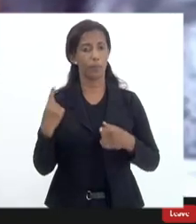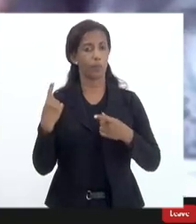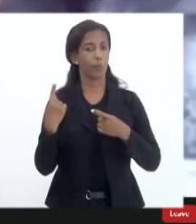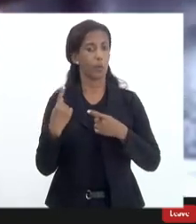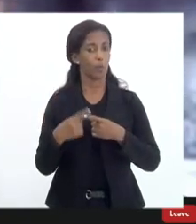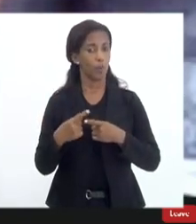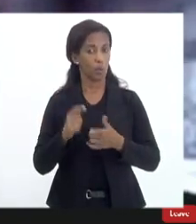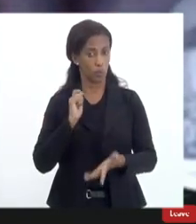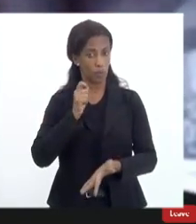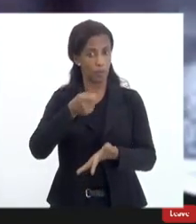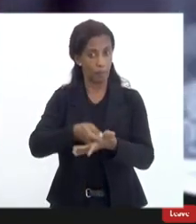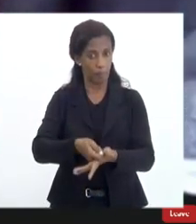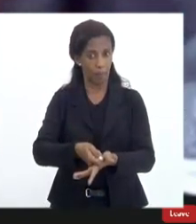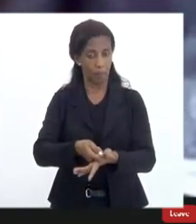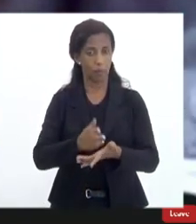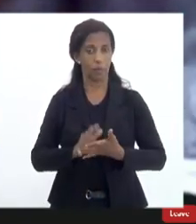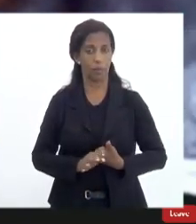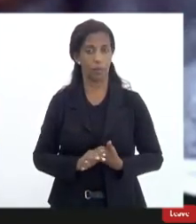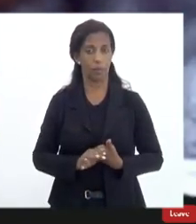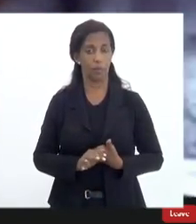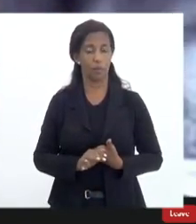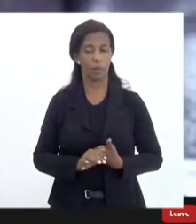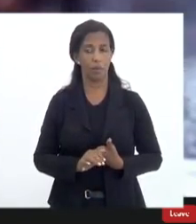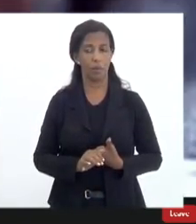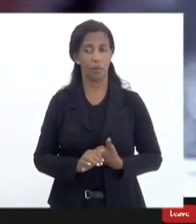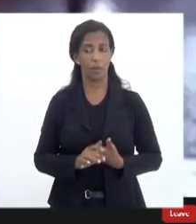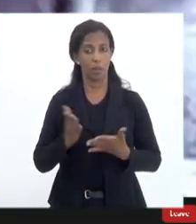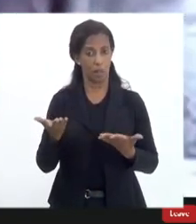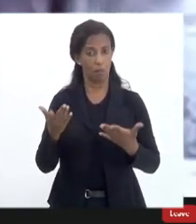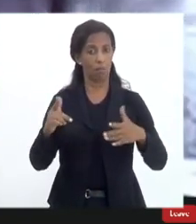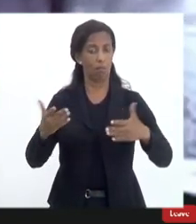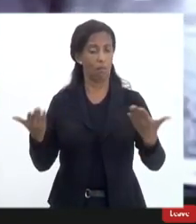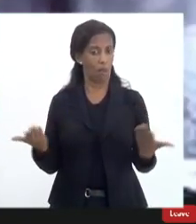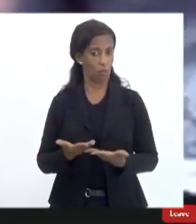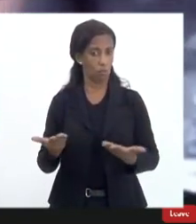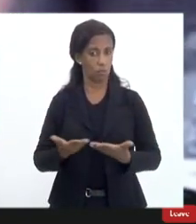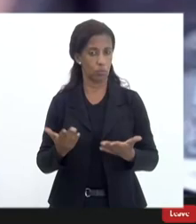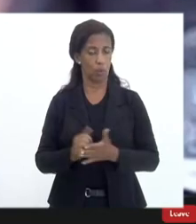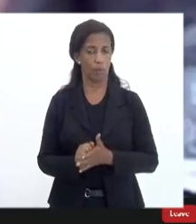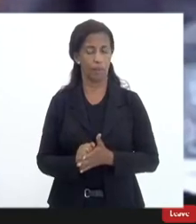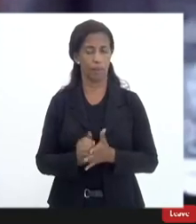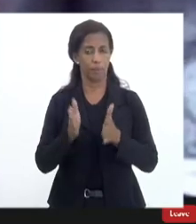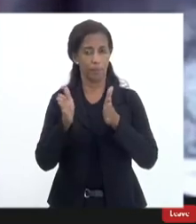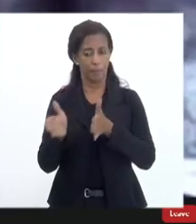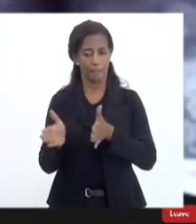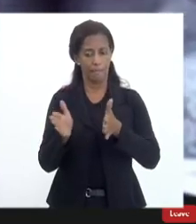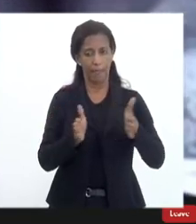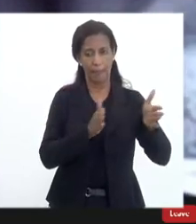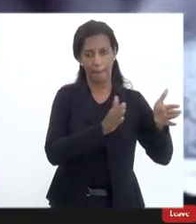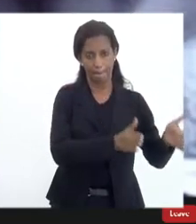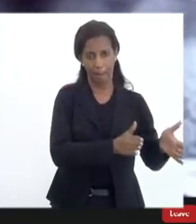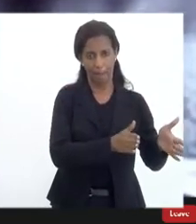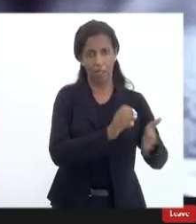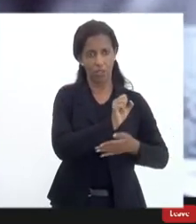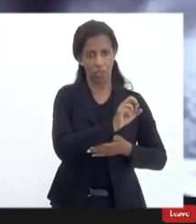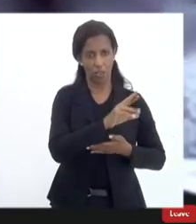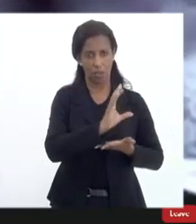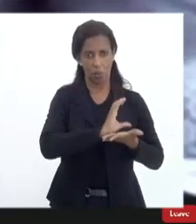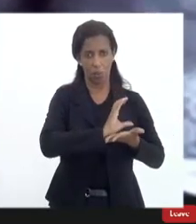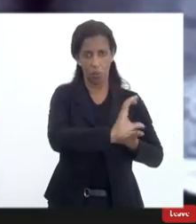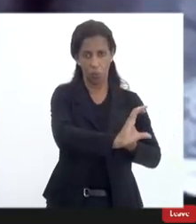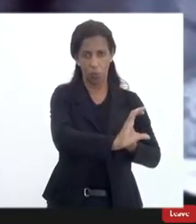orçamento pago e a dotação atual. Parte do orçamento de investimentos da SEDUC